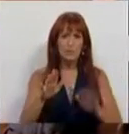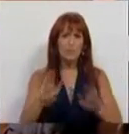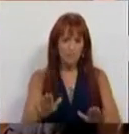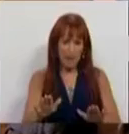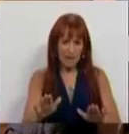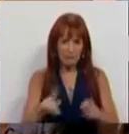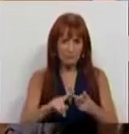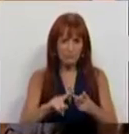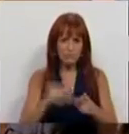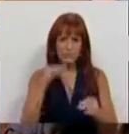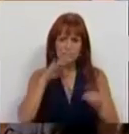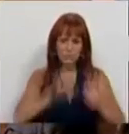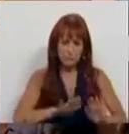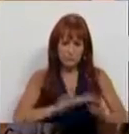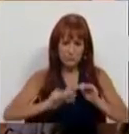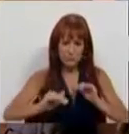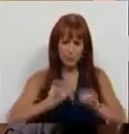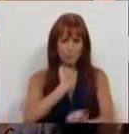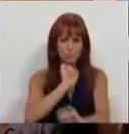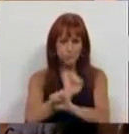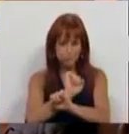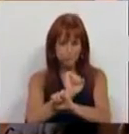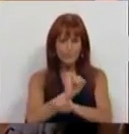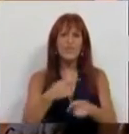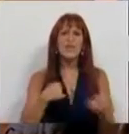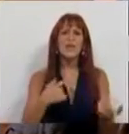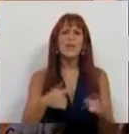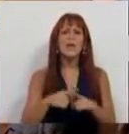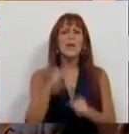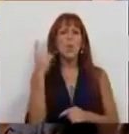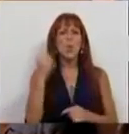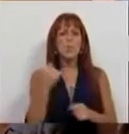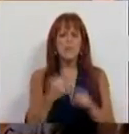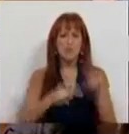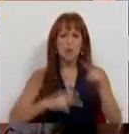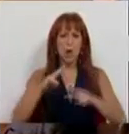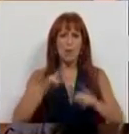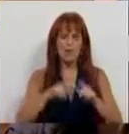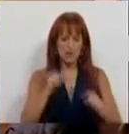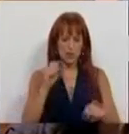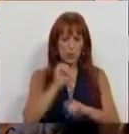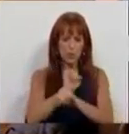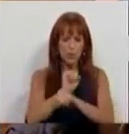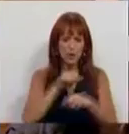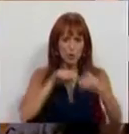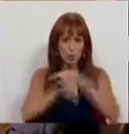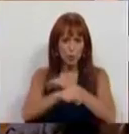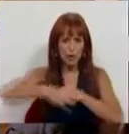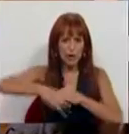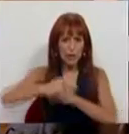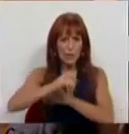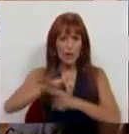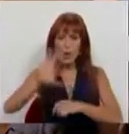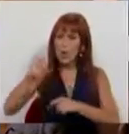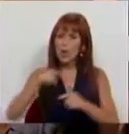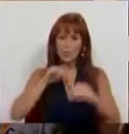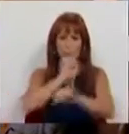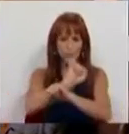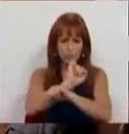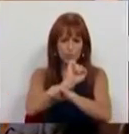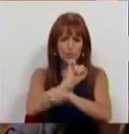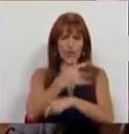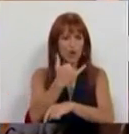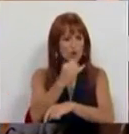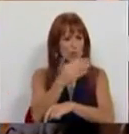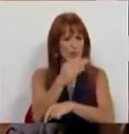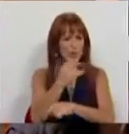Parar, congelar, bloquear. E uma das obras que bloquearam foi o túnel do Marão. E quando o bloquearam, bloquearam